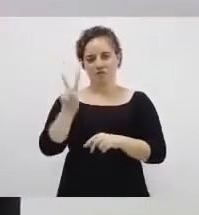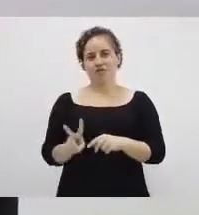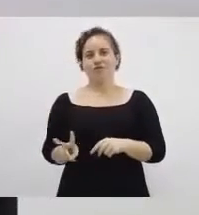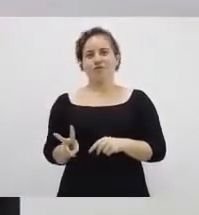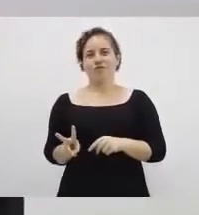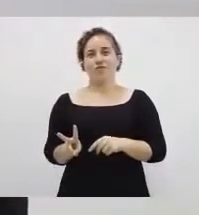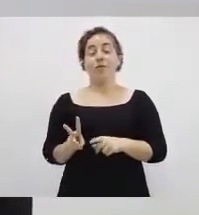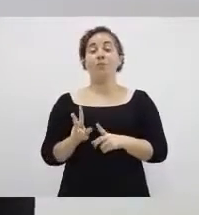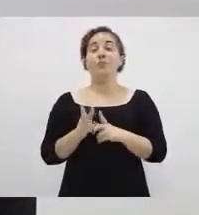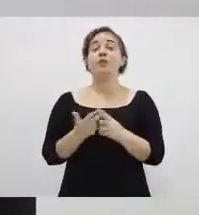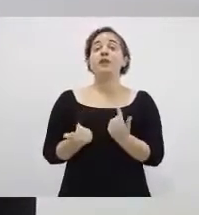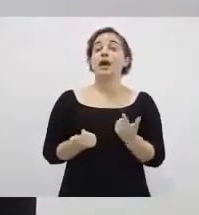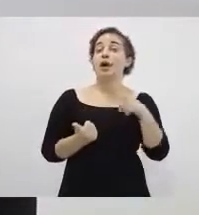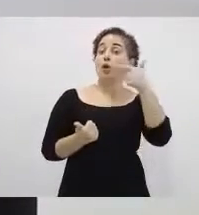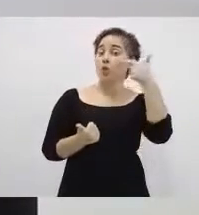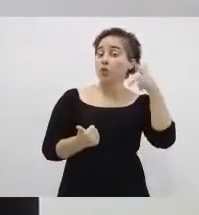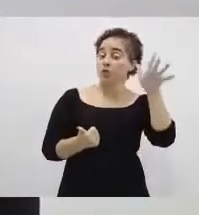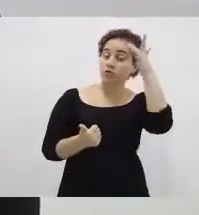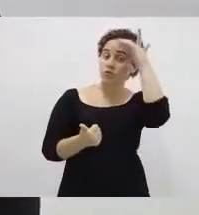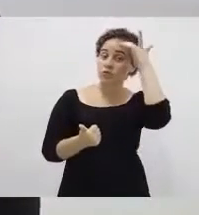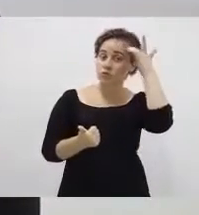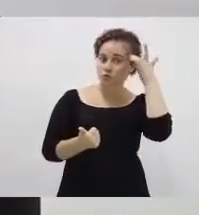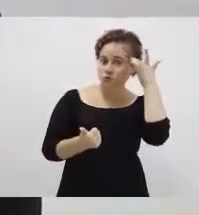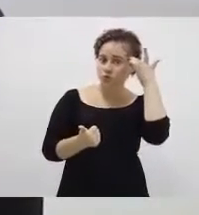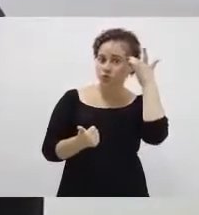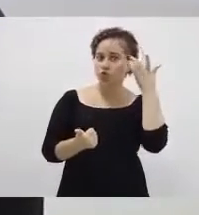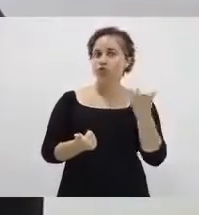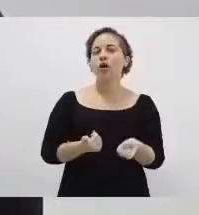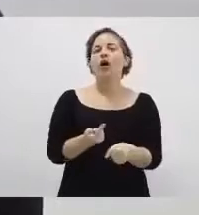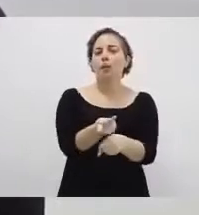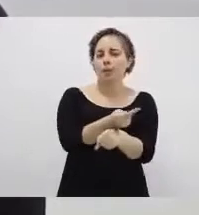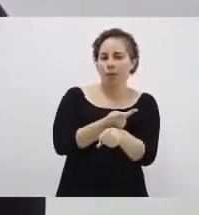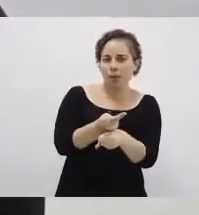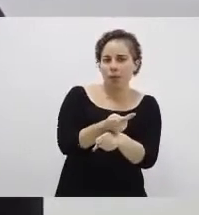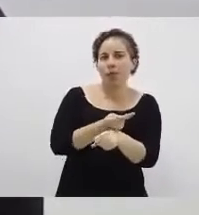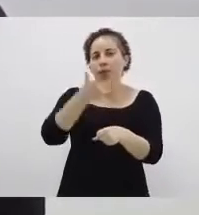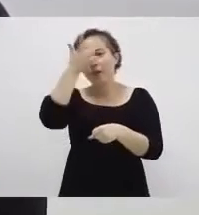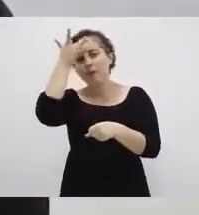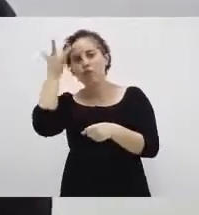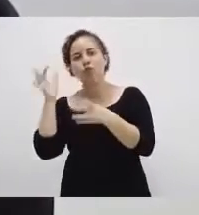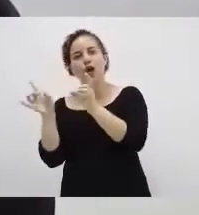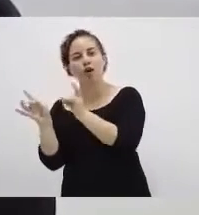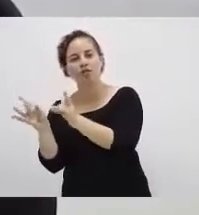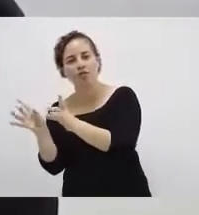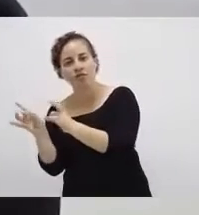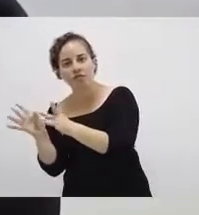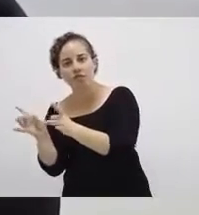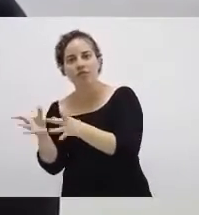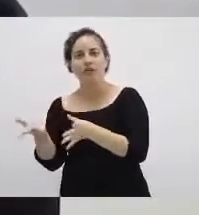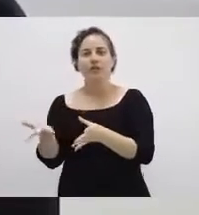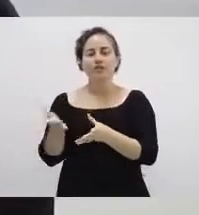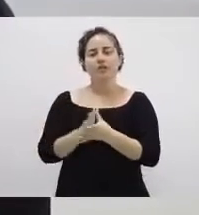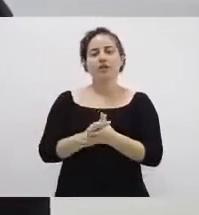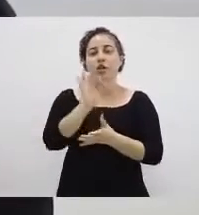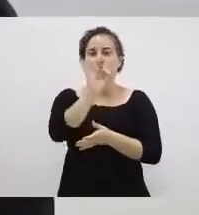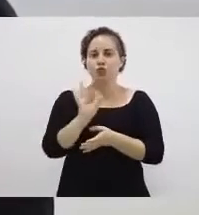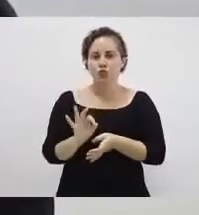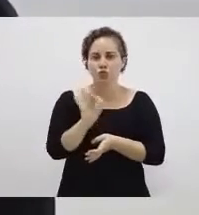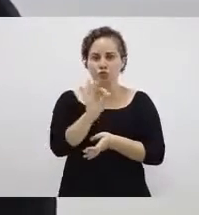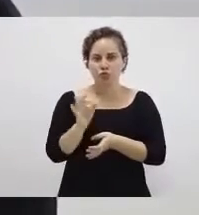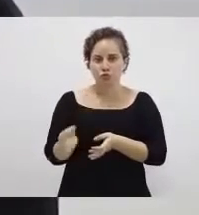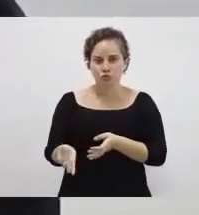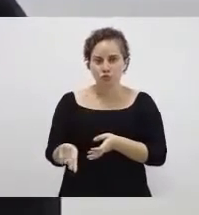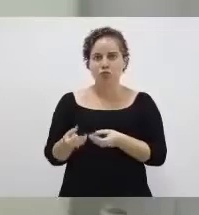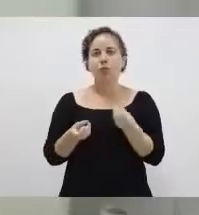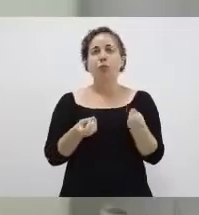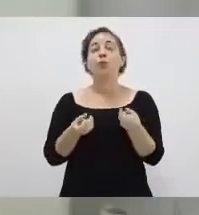demandantes e ofertantes determina qual é a taxa básica de juros de uma